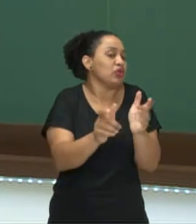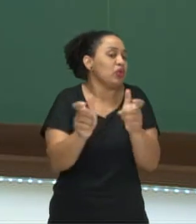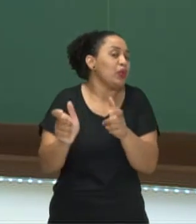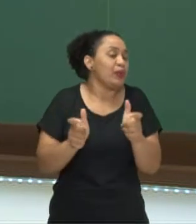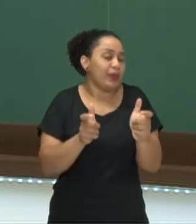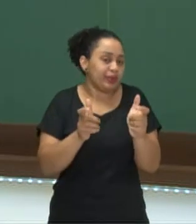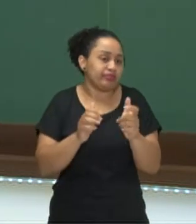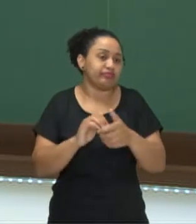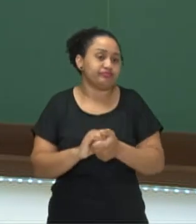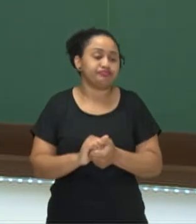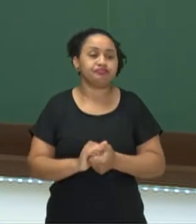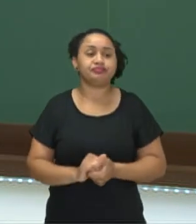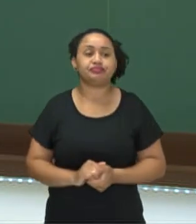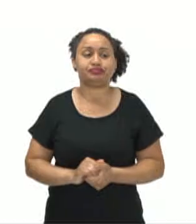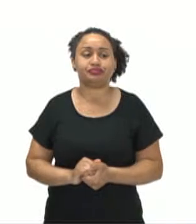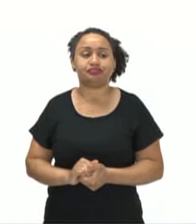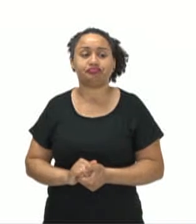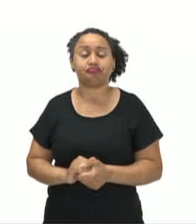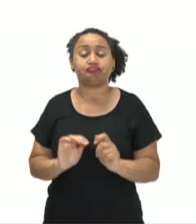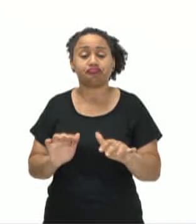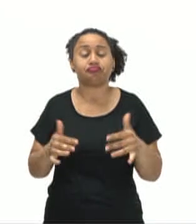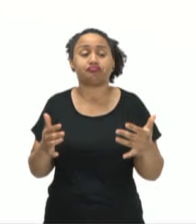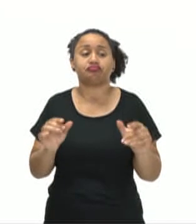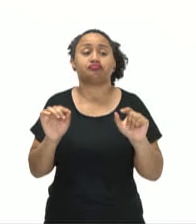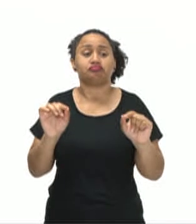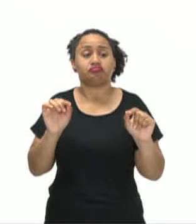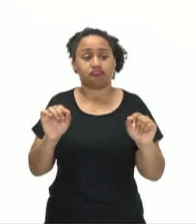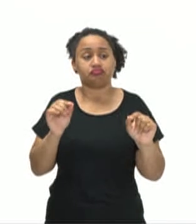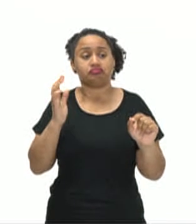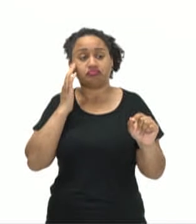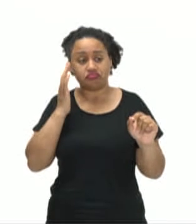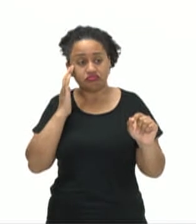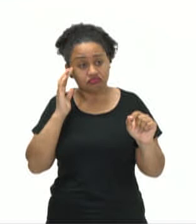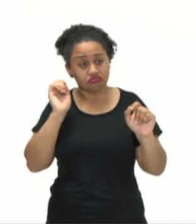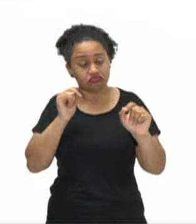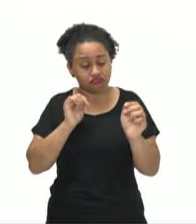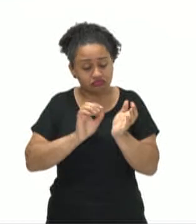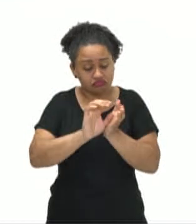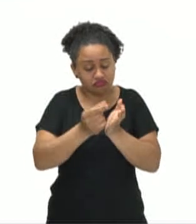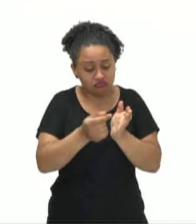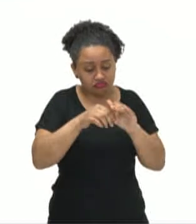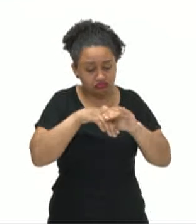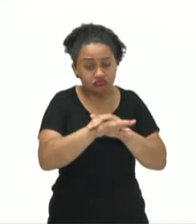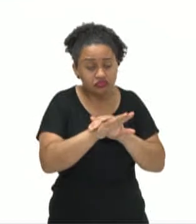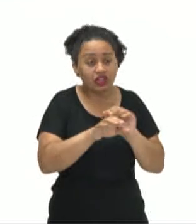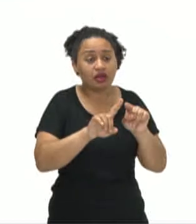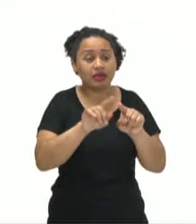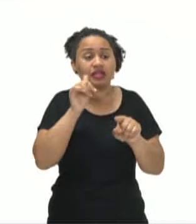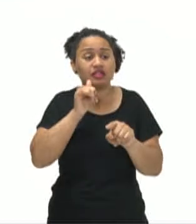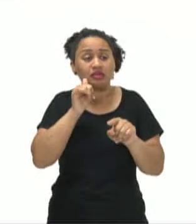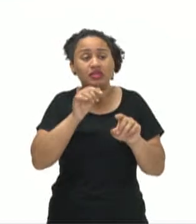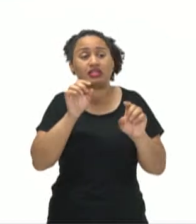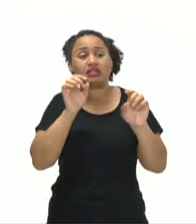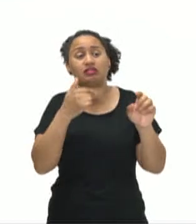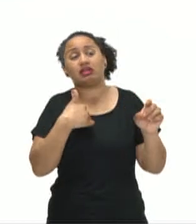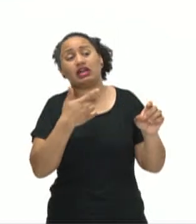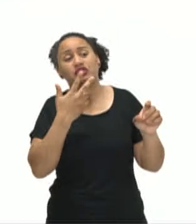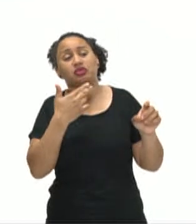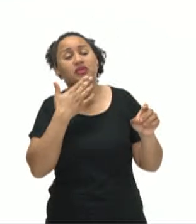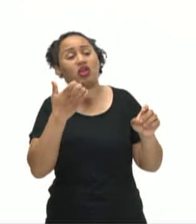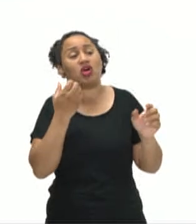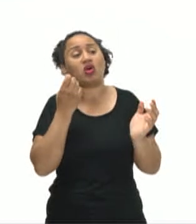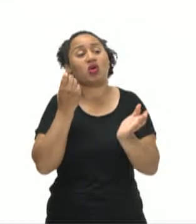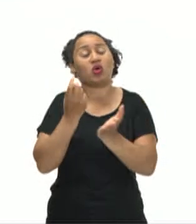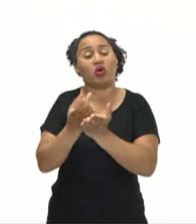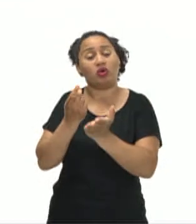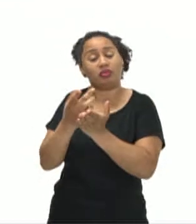ter maior rendimento. Contudo, apesar de saber que poderia investir esse valor, Bárbara decidiu usá-lo para comprar